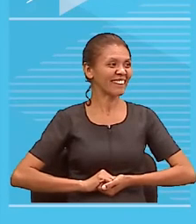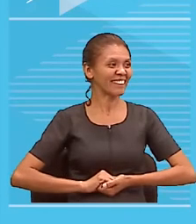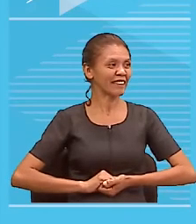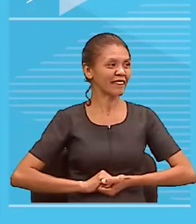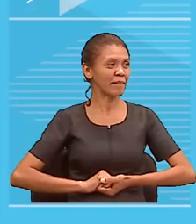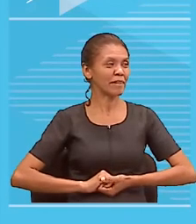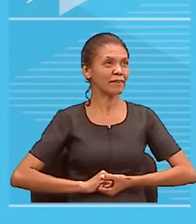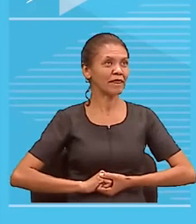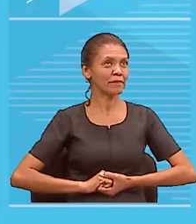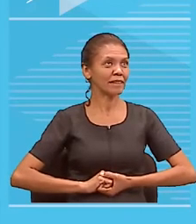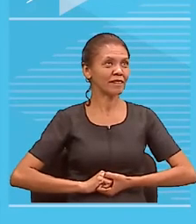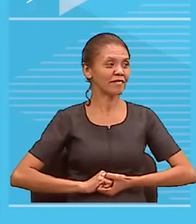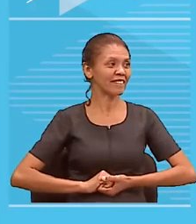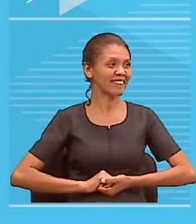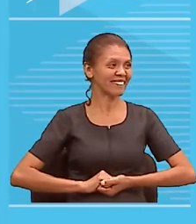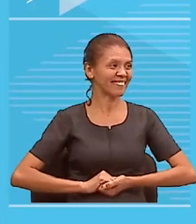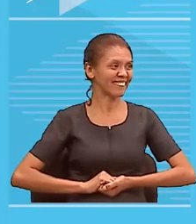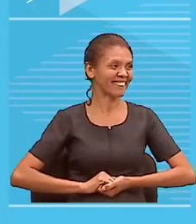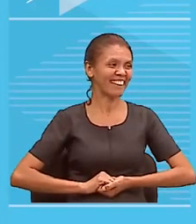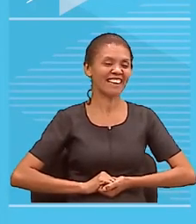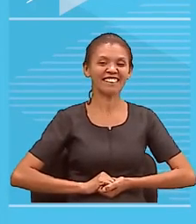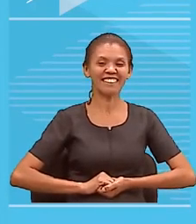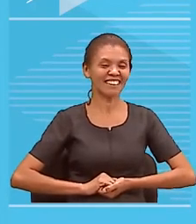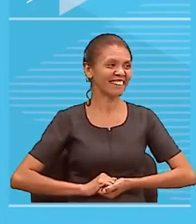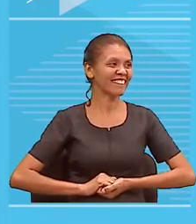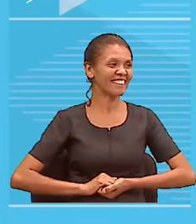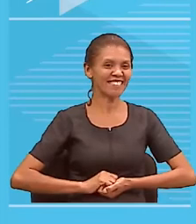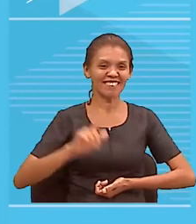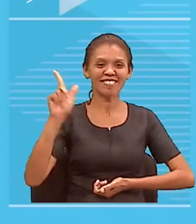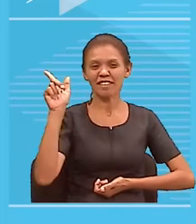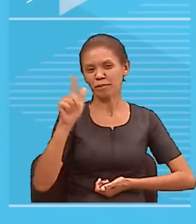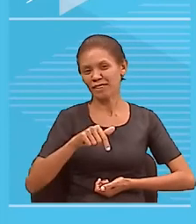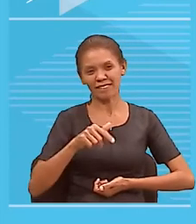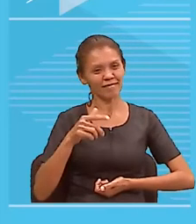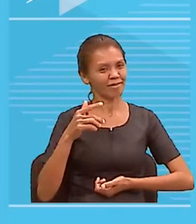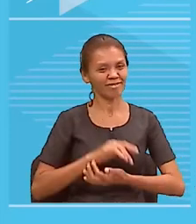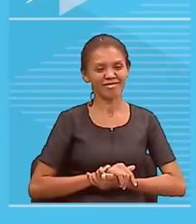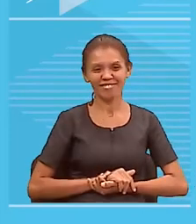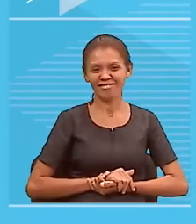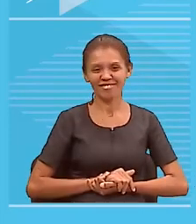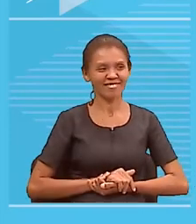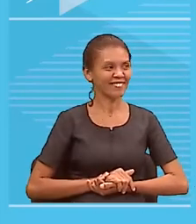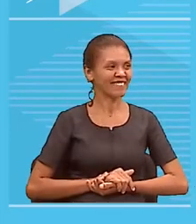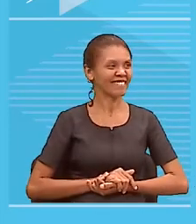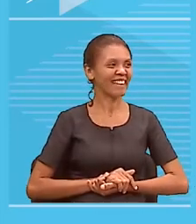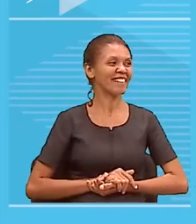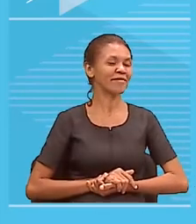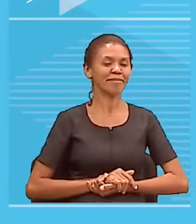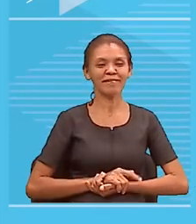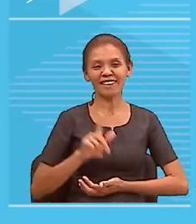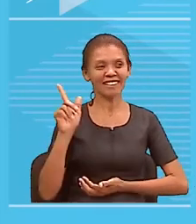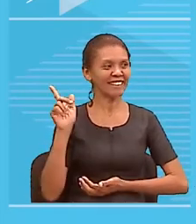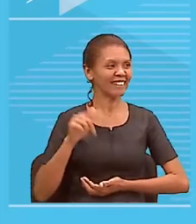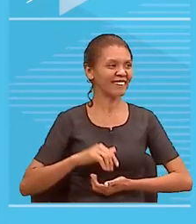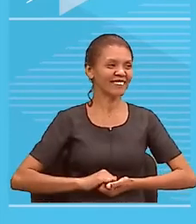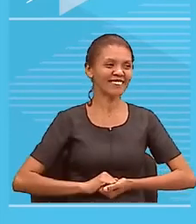gente não tem pareia não e é na farinhada tem pareia não com coco babaçu quando bota um coco babaçu